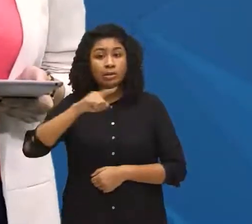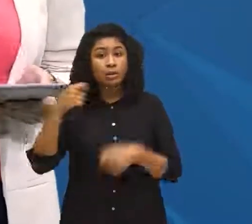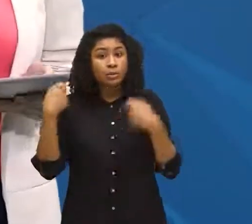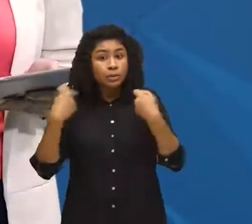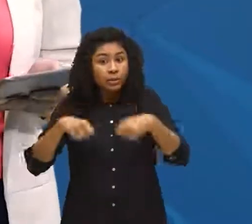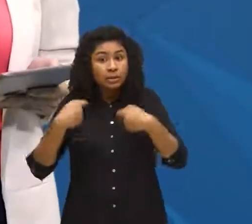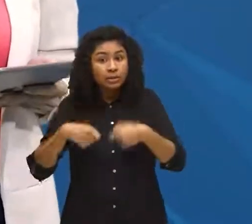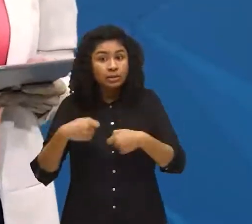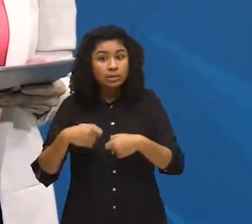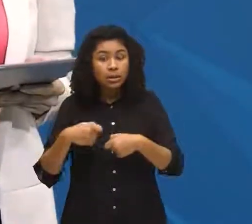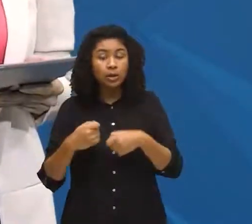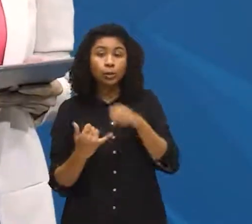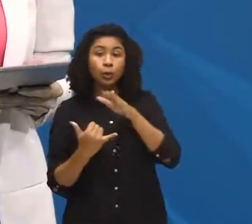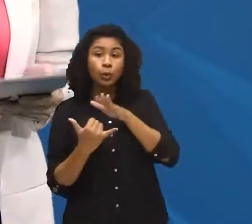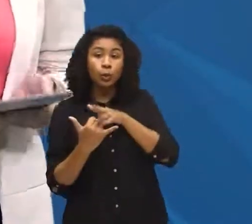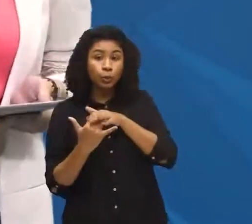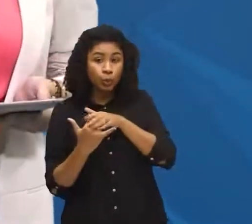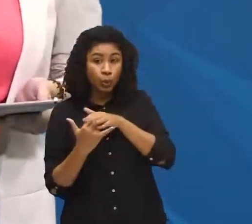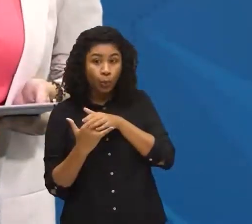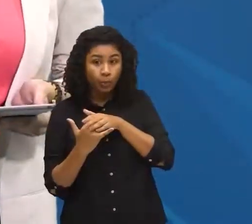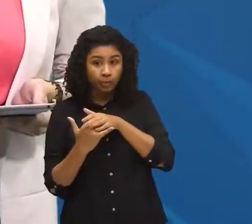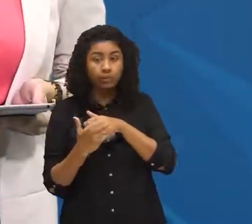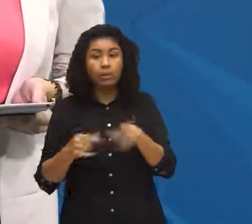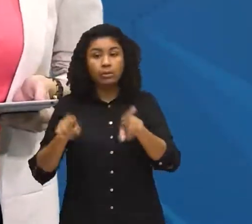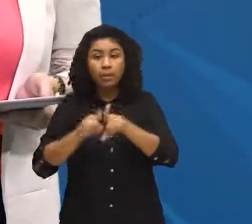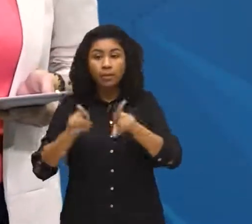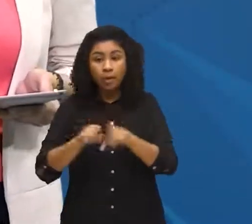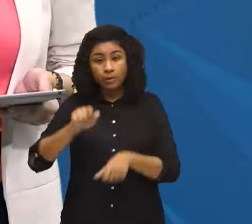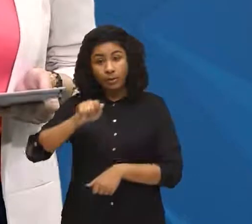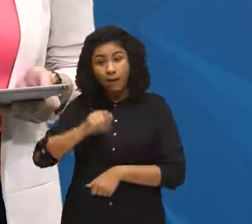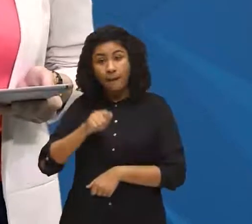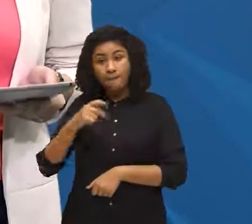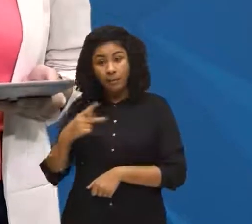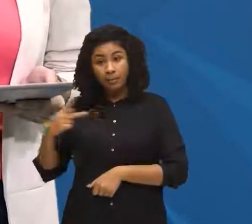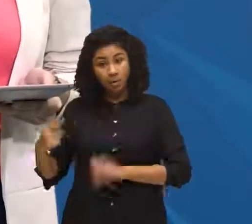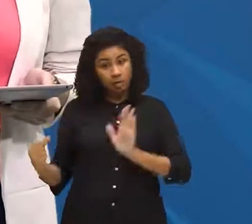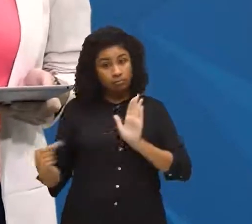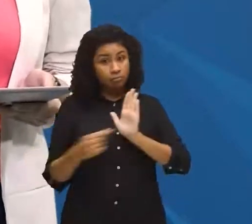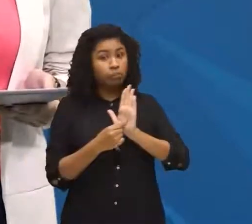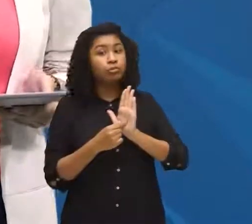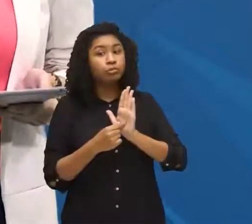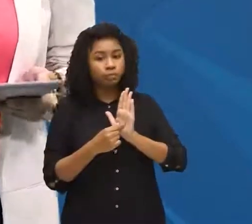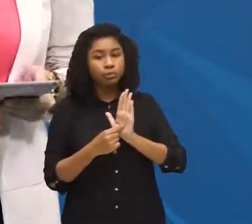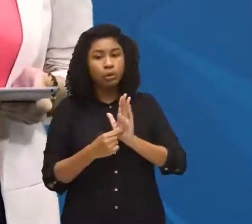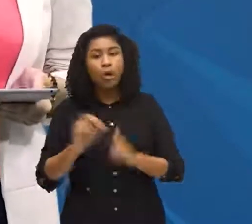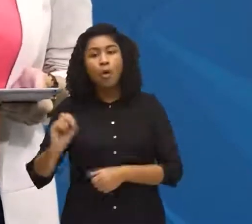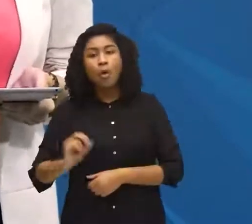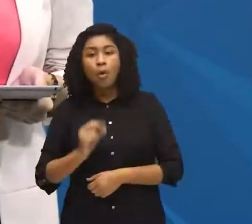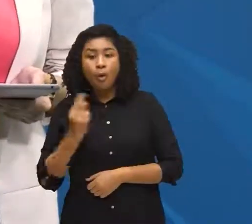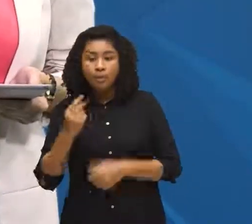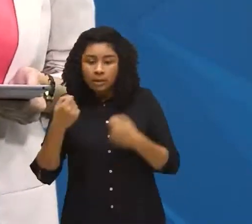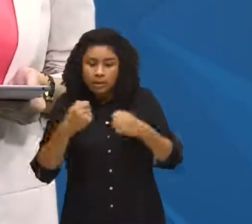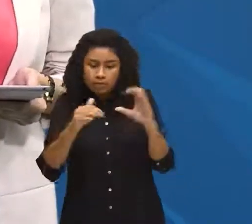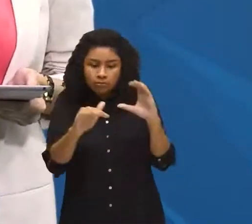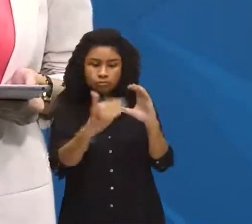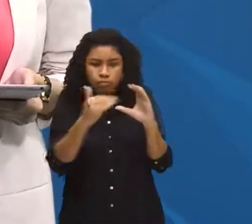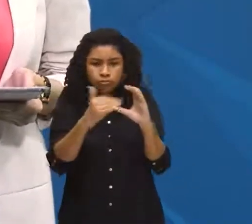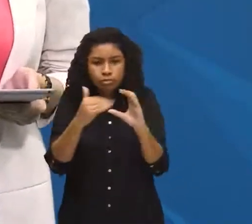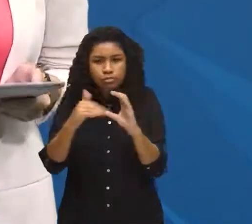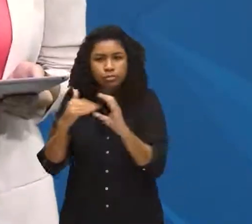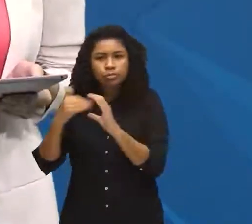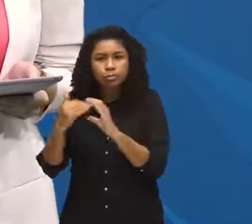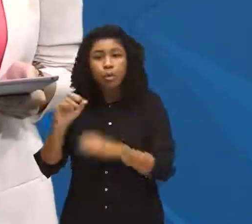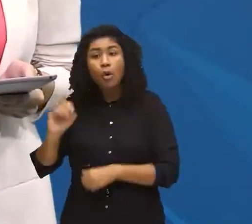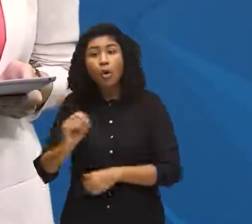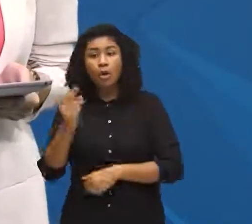gente vai jogar lá na telinha do seu aplicativo. Quem estiver nos acompanhando pelo YouTube, comenta no chat. E quem estiver nos acompanhando pela